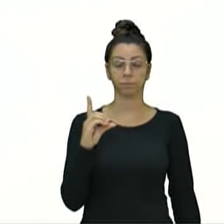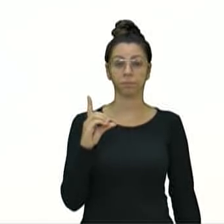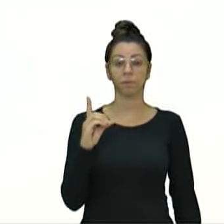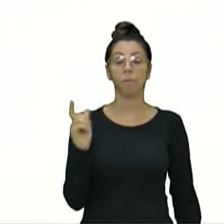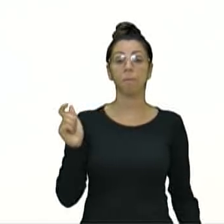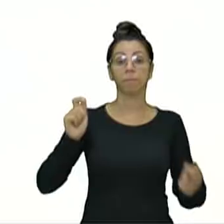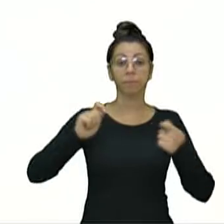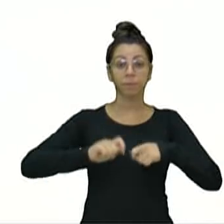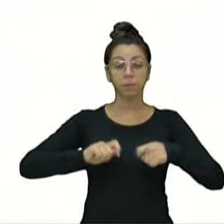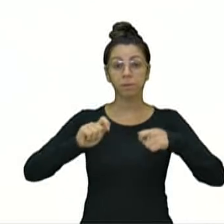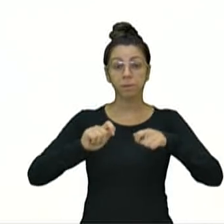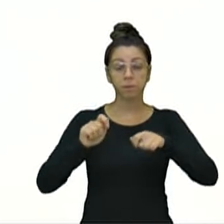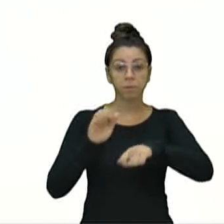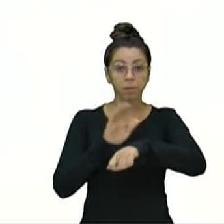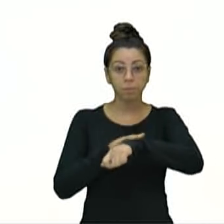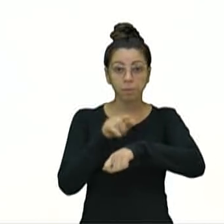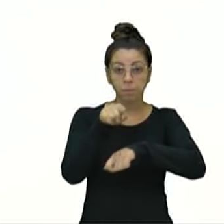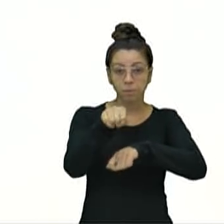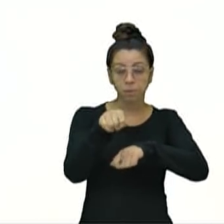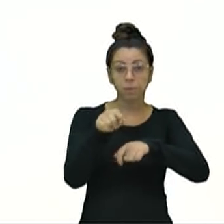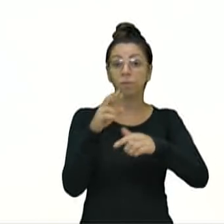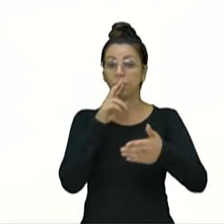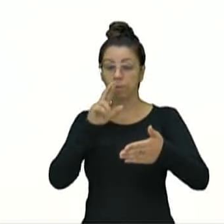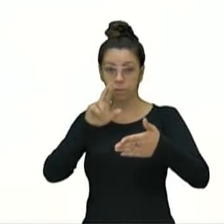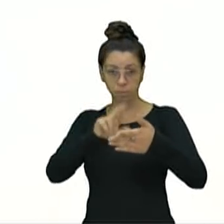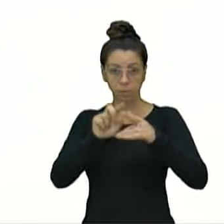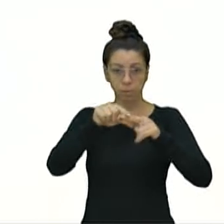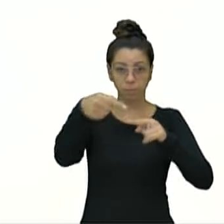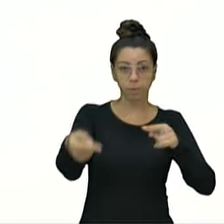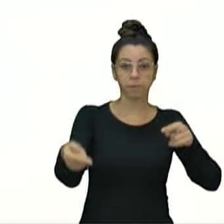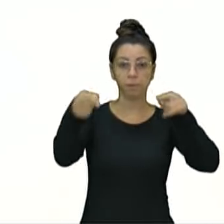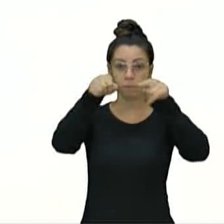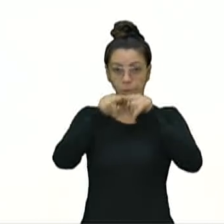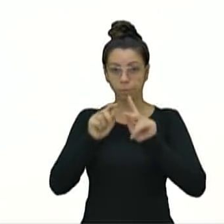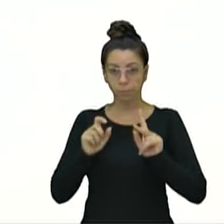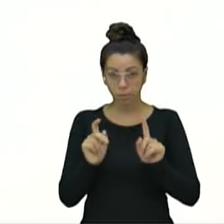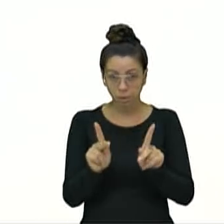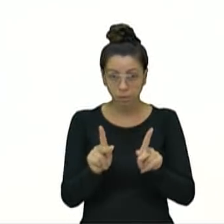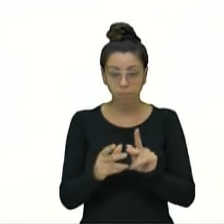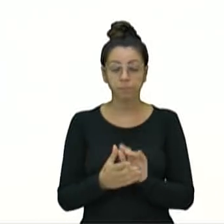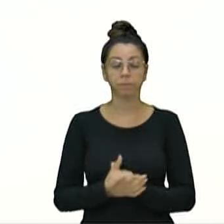a mess. Vou dar um tempinho então, vocês vão responder, já volto, ok?